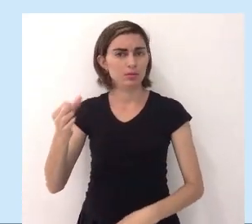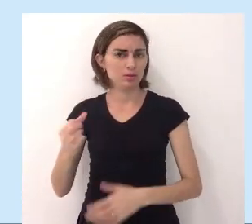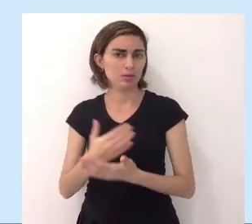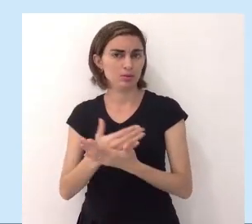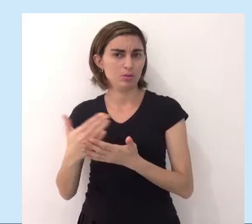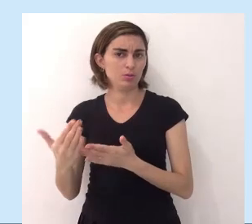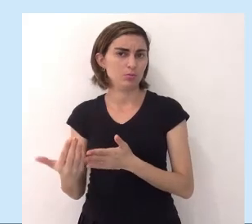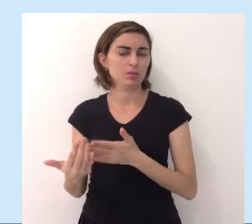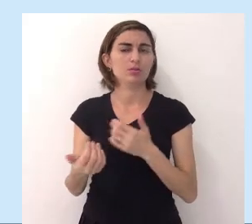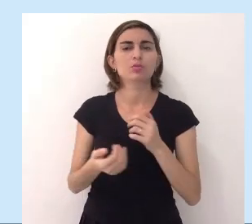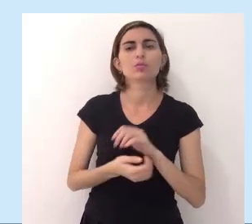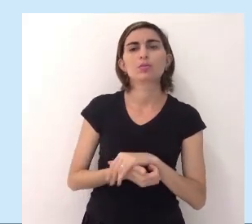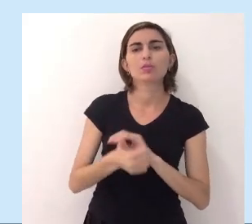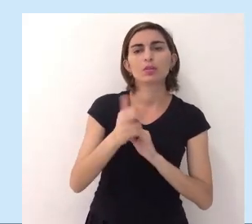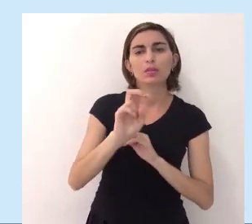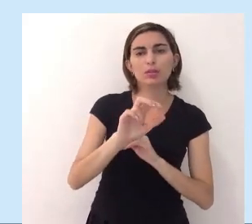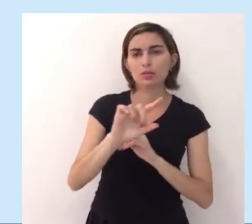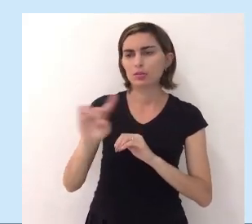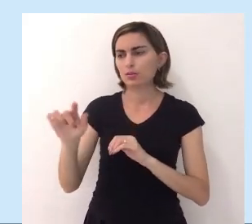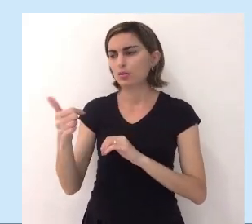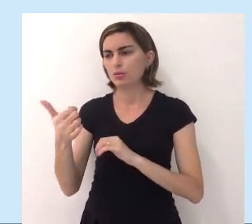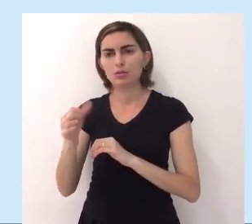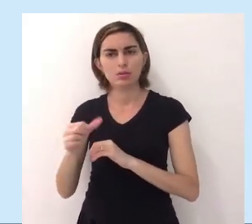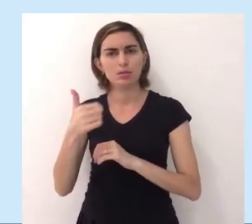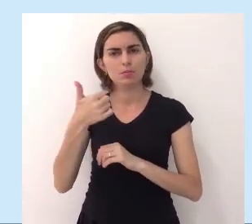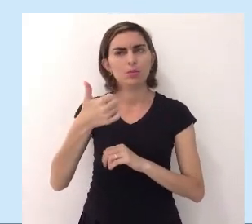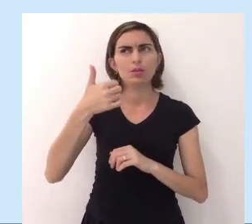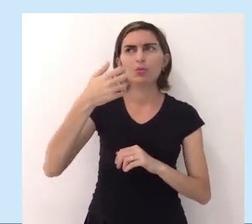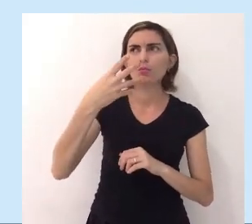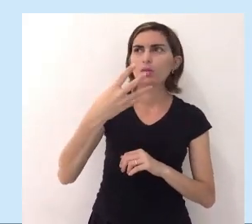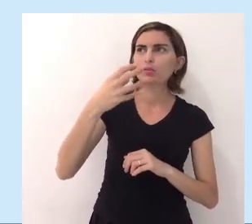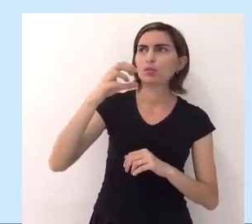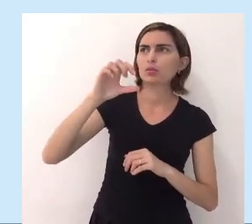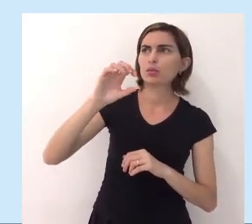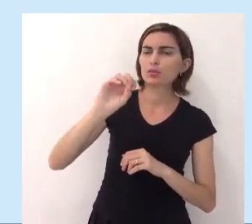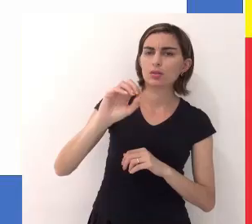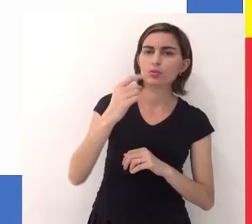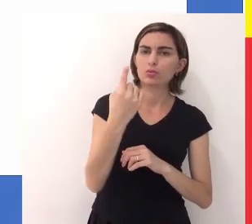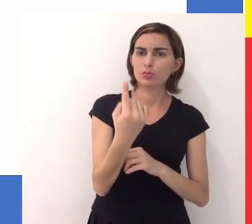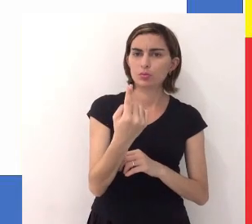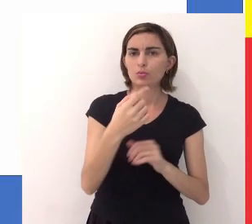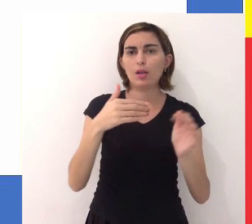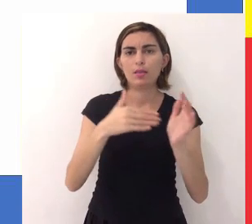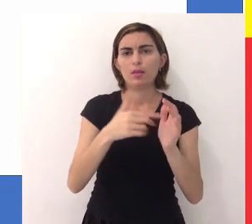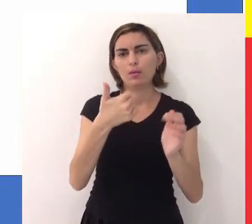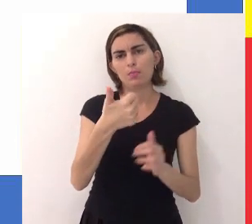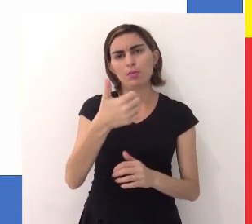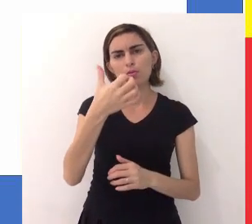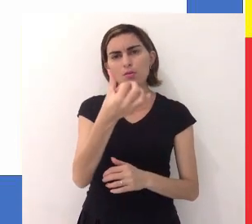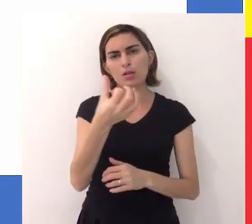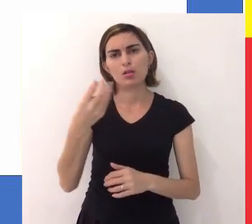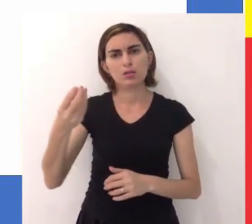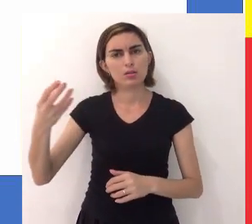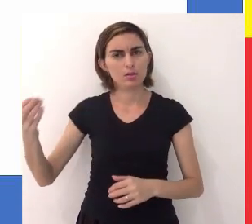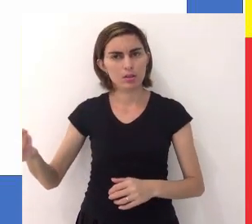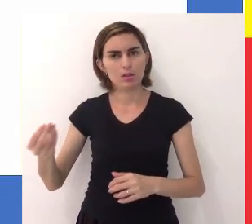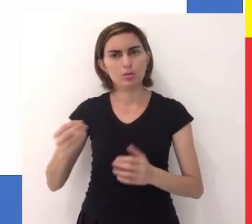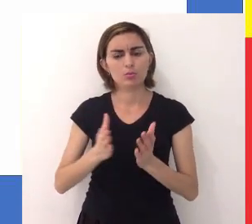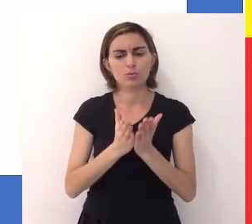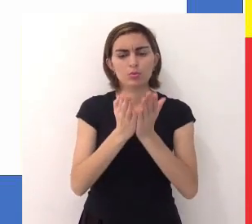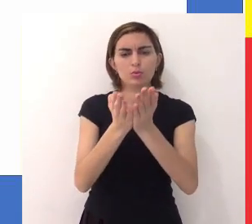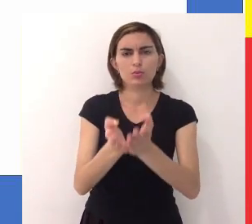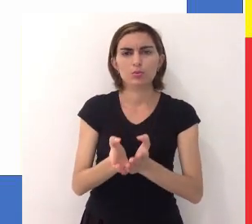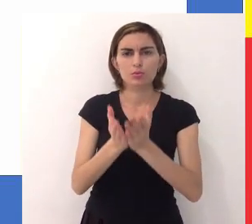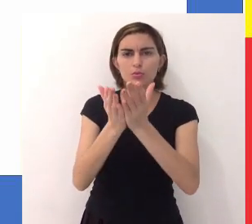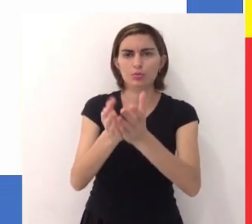iniciaram, né? Entre os séculos XV e XVI, tá? 1401 a 1600. Então, gente, as grandes navegações, a gente pode